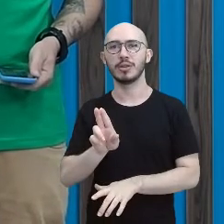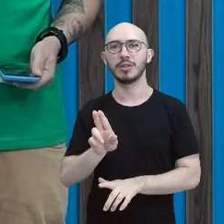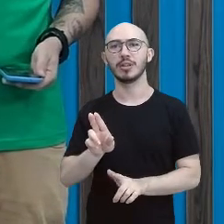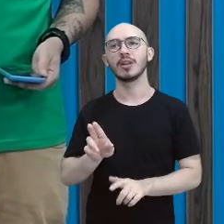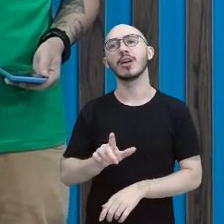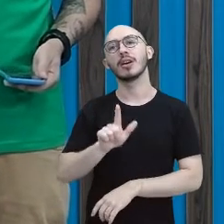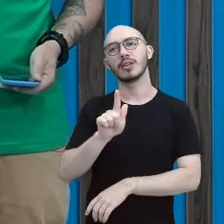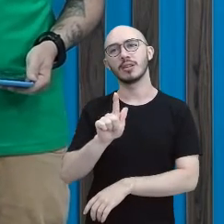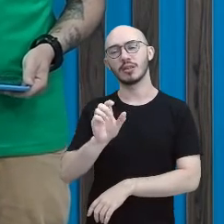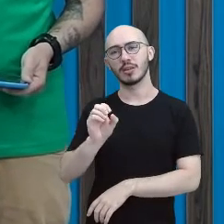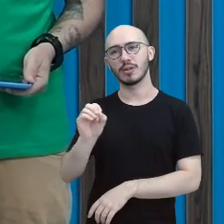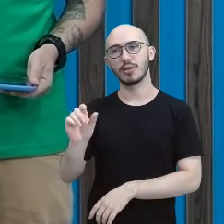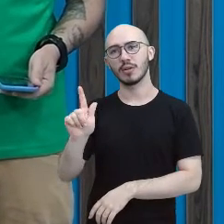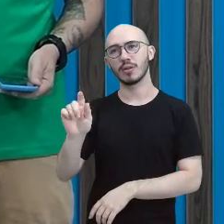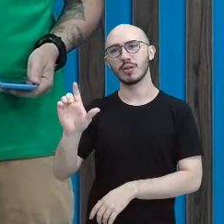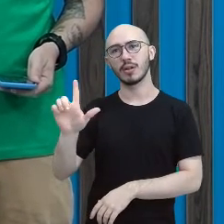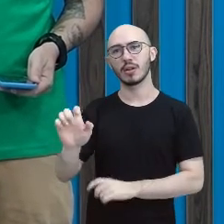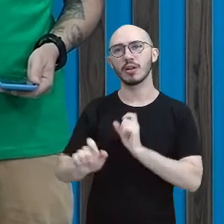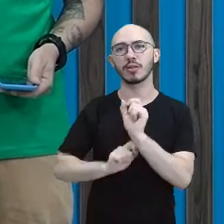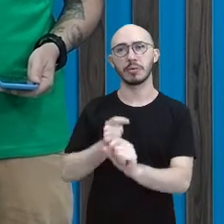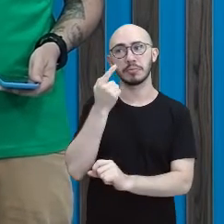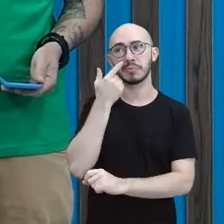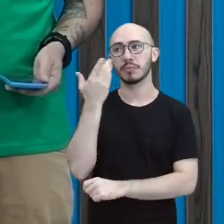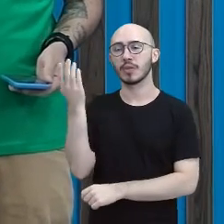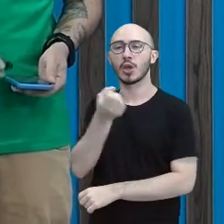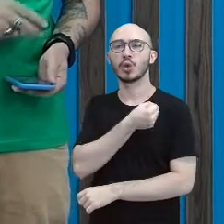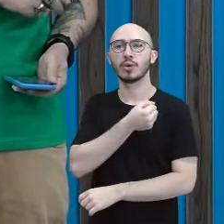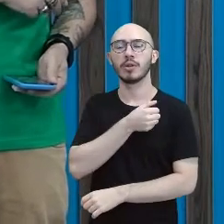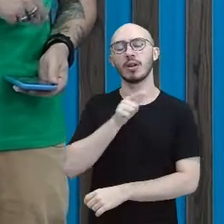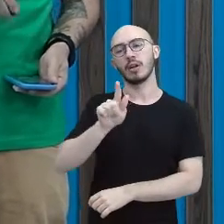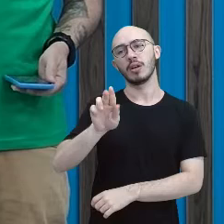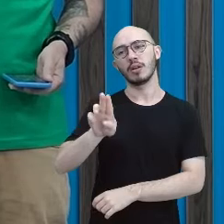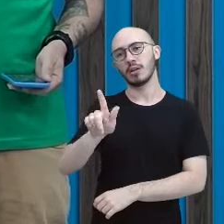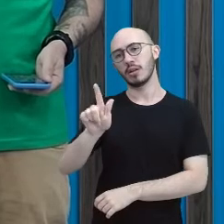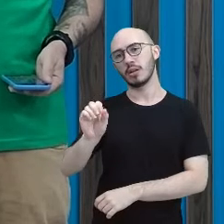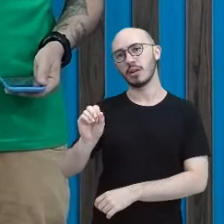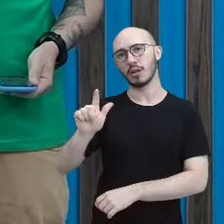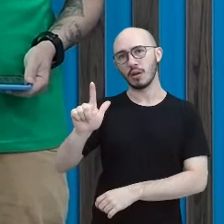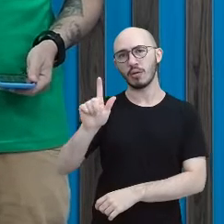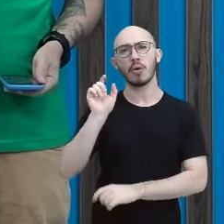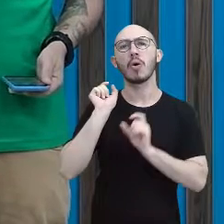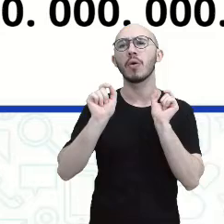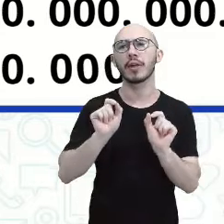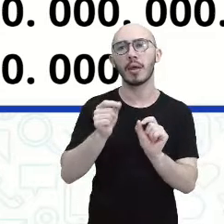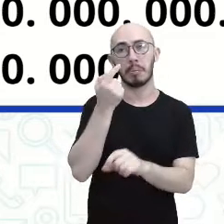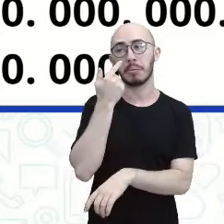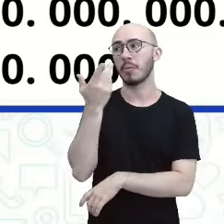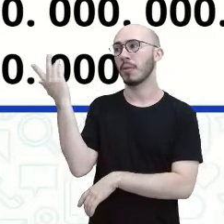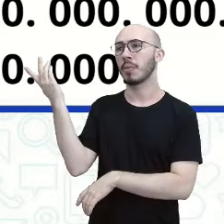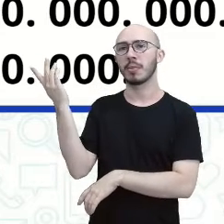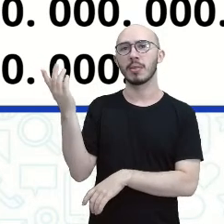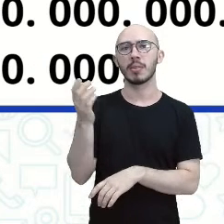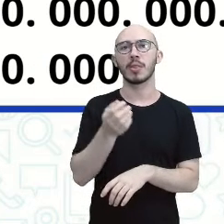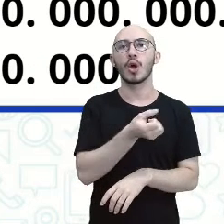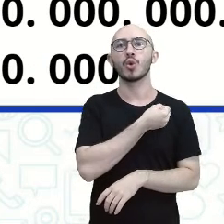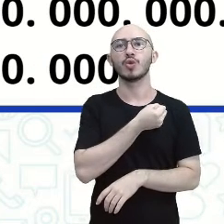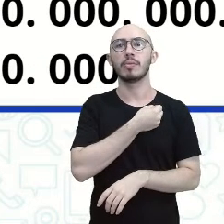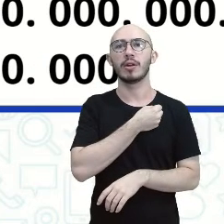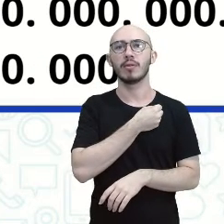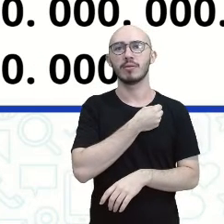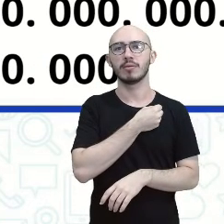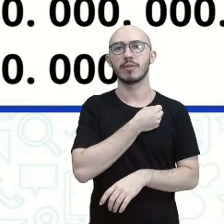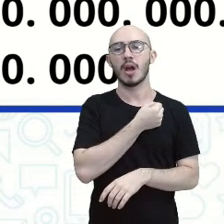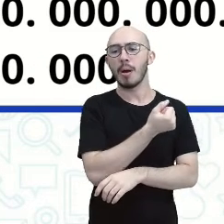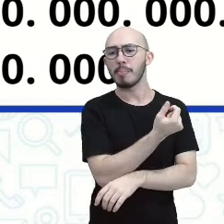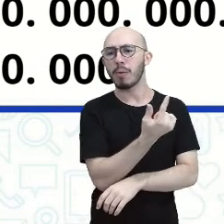certo? Que é o chamado número Google. Esse número Google, ele é um número bem grande, é esse número aí que a gente vai manipular ele daqui